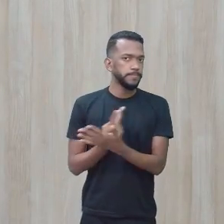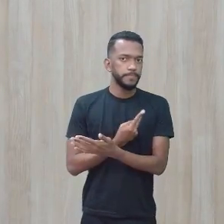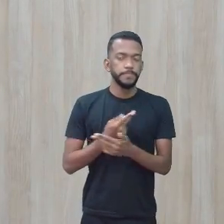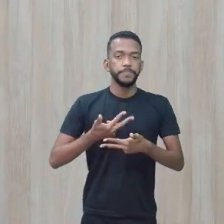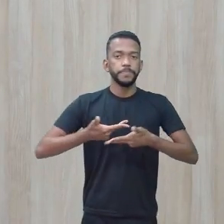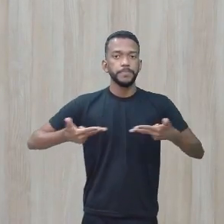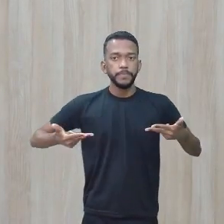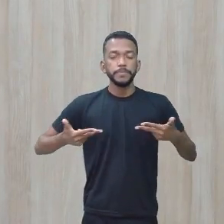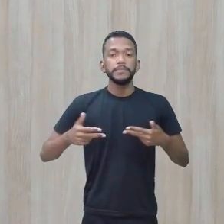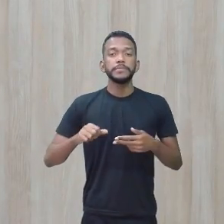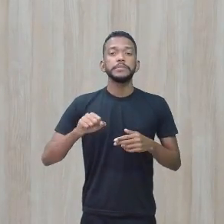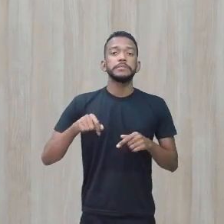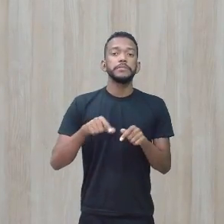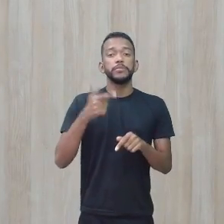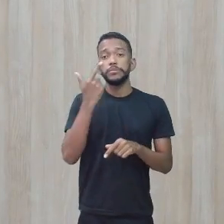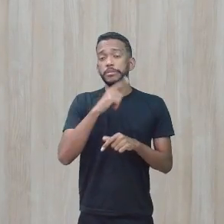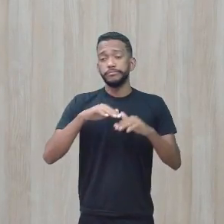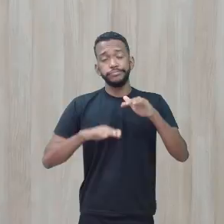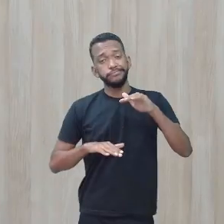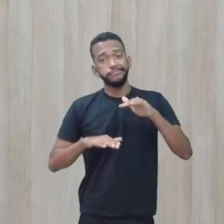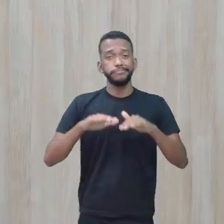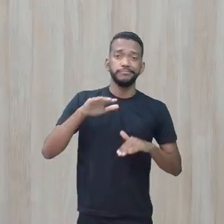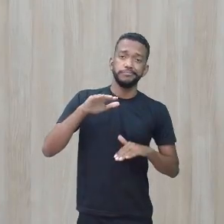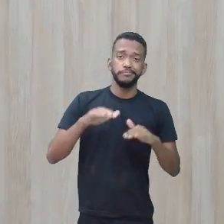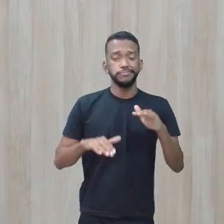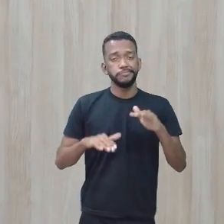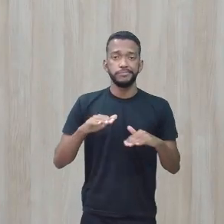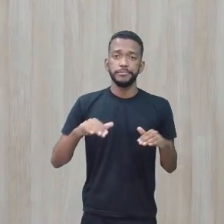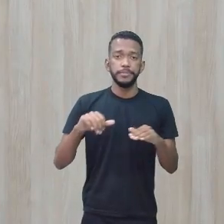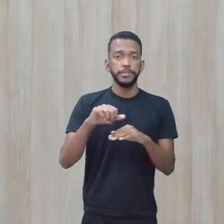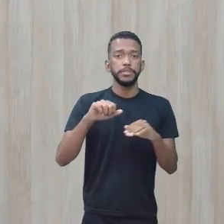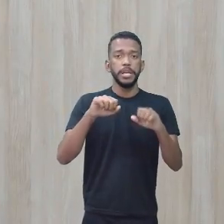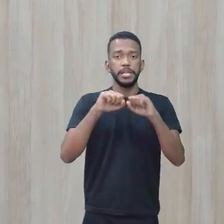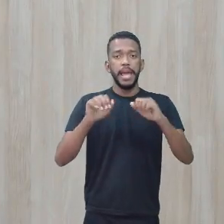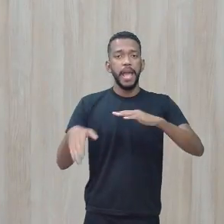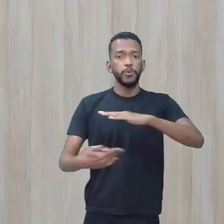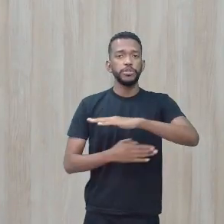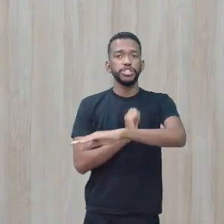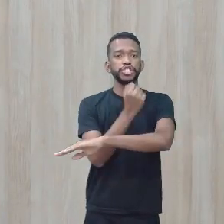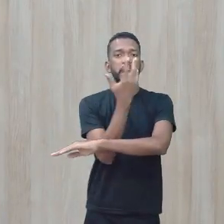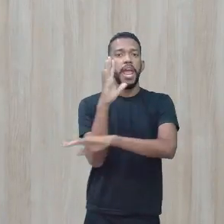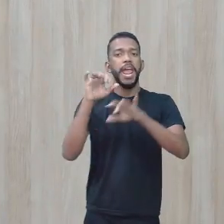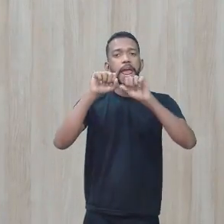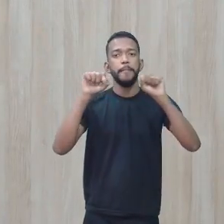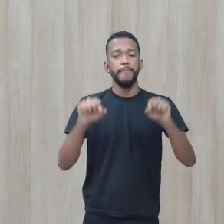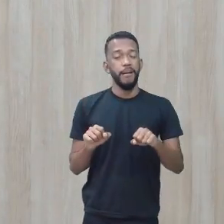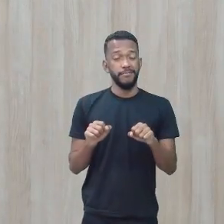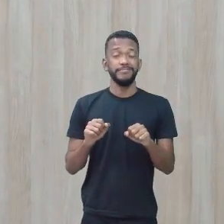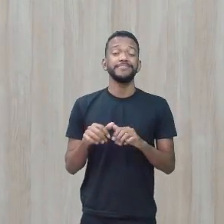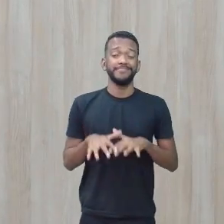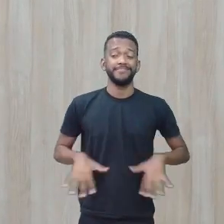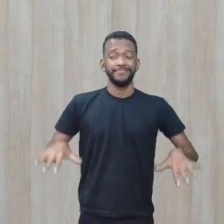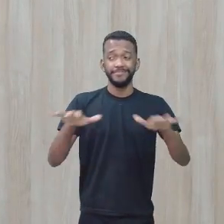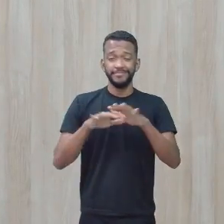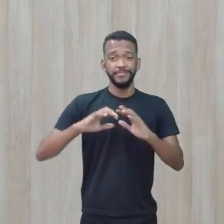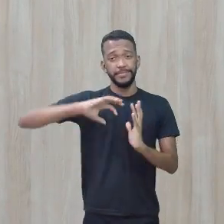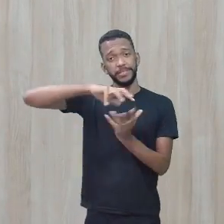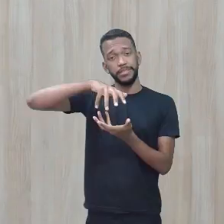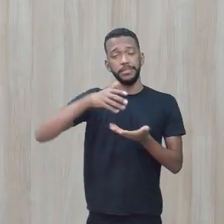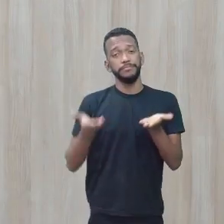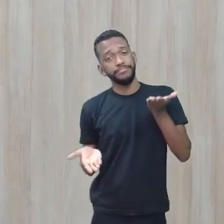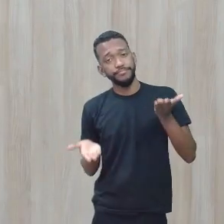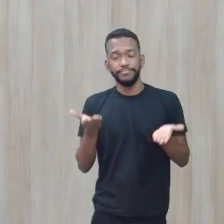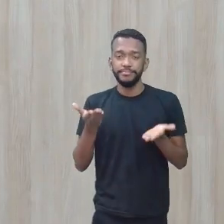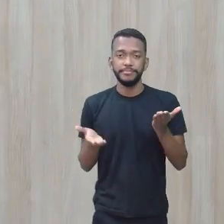que desequilibram o nosso ecossistema, o nosso planeta Terra como um todo. E a gente lembra aqui a vocês que o